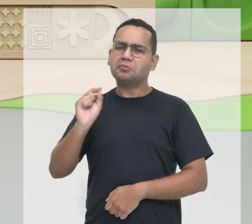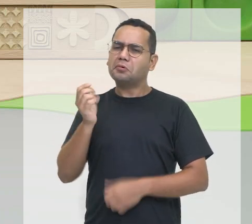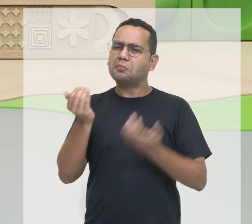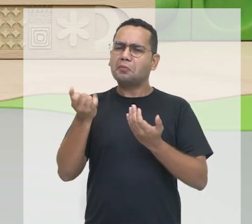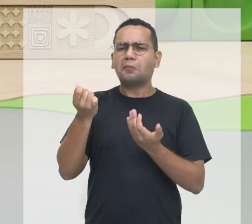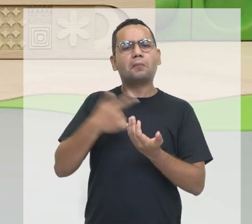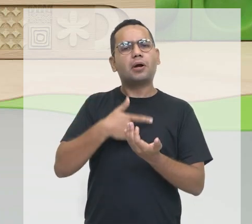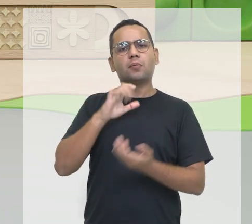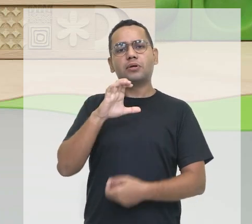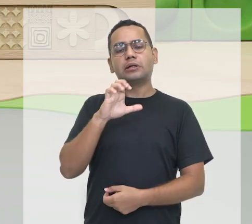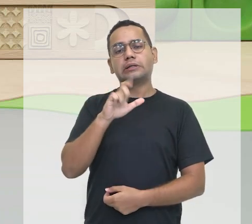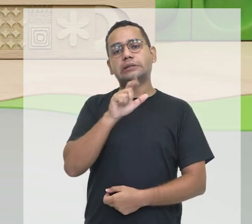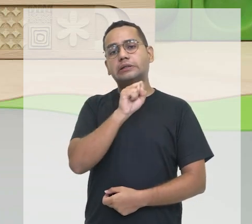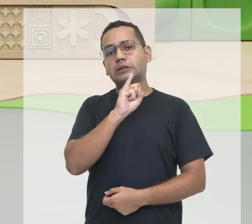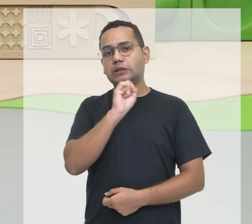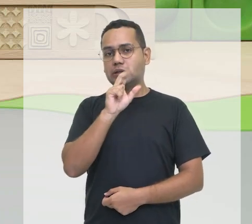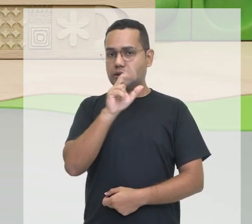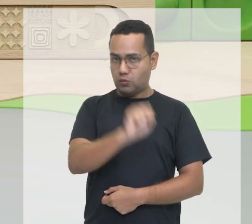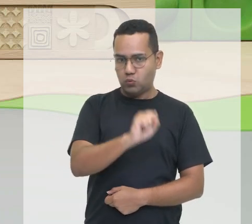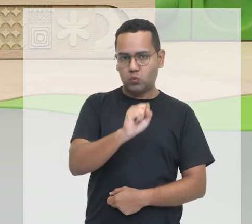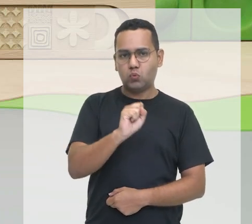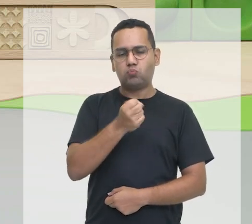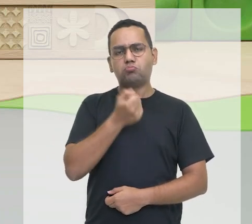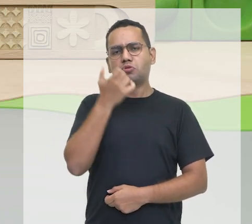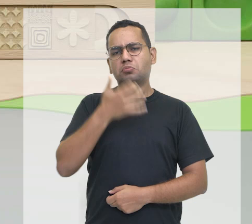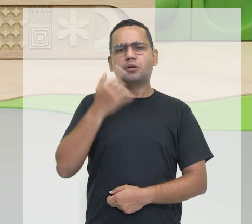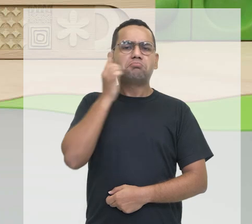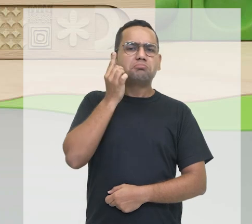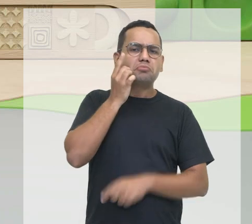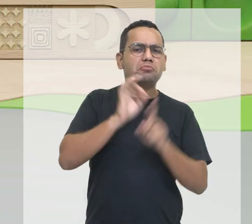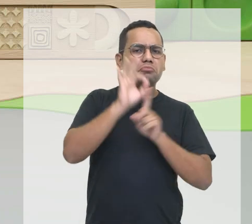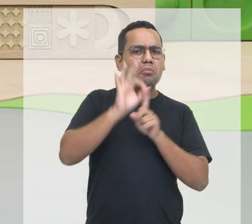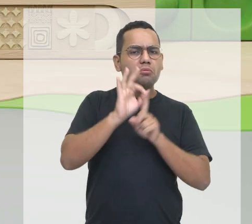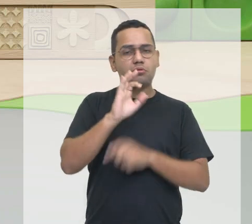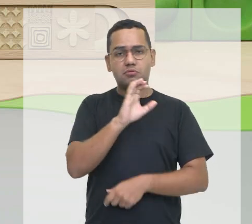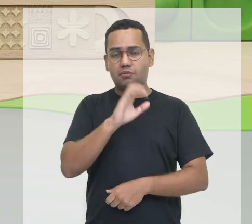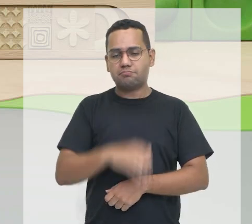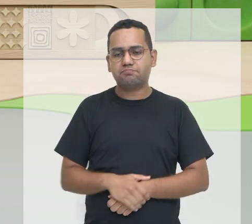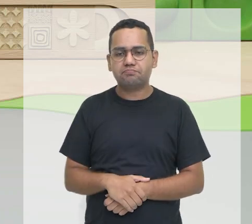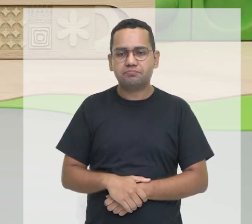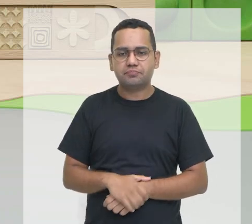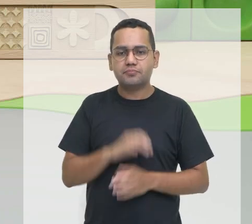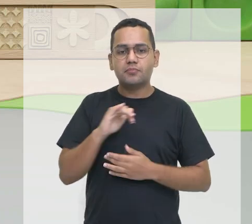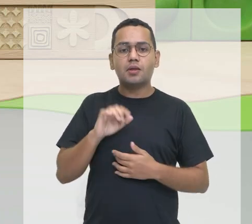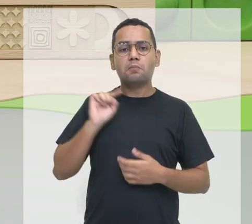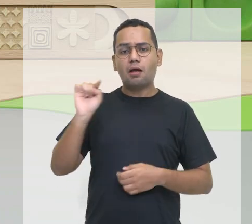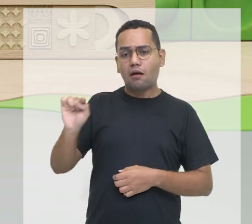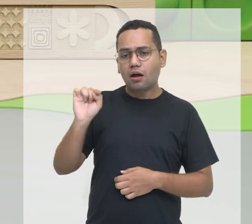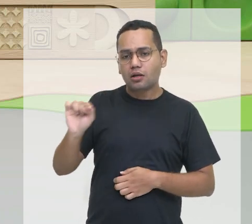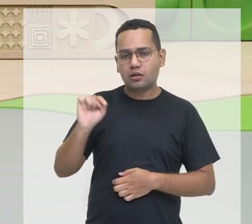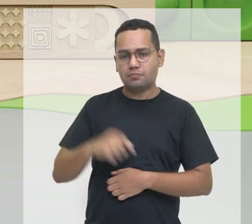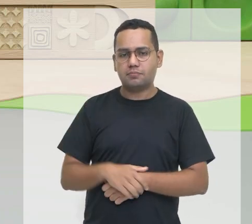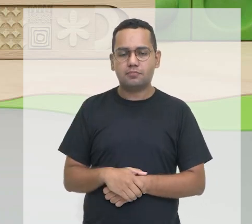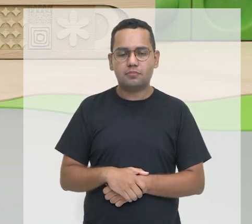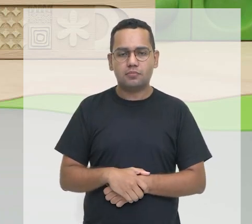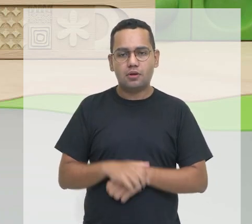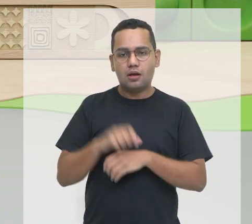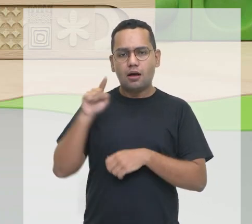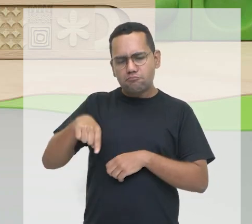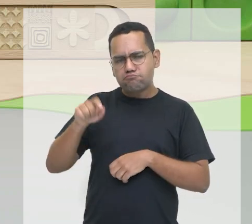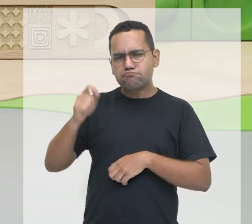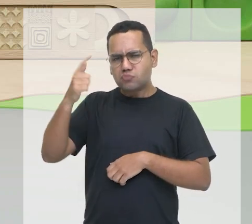para falar de temperatura no nosso dia a dia como um todo. E a luminosidade dessas estrelas, as supergigantes